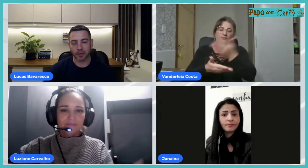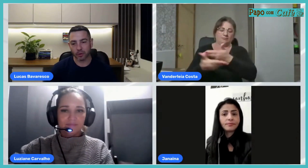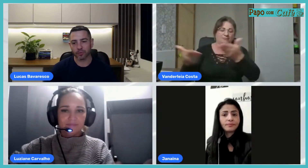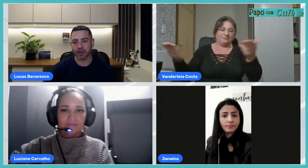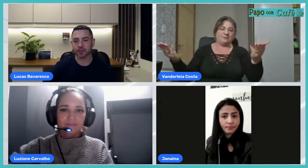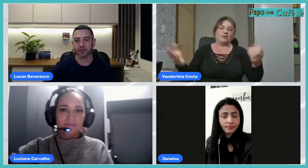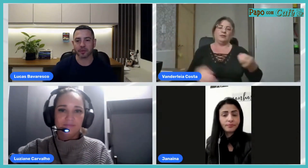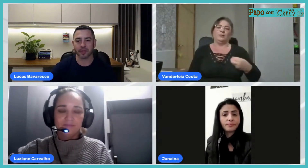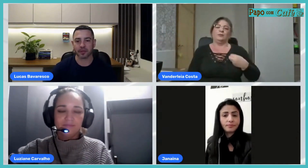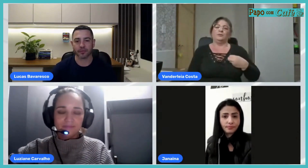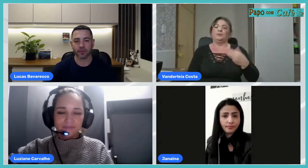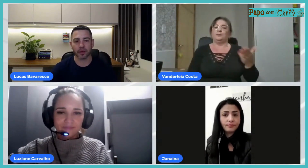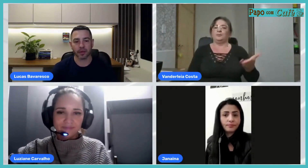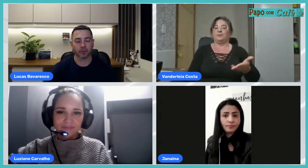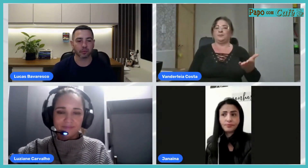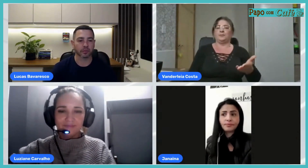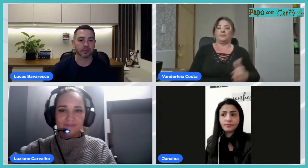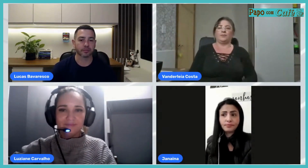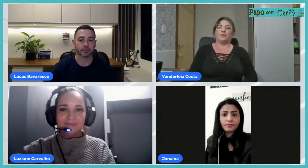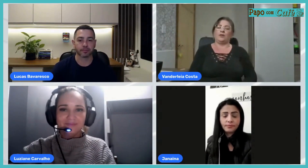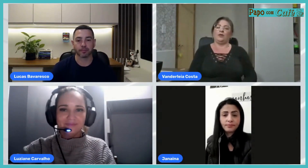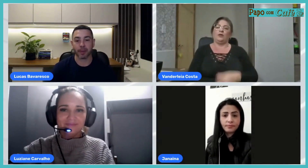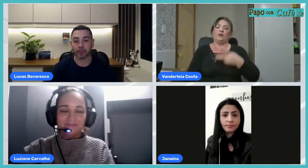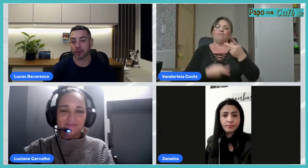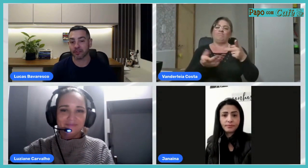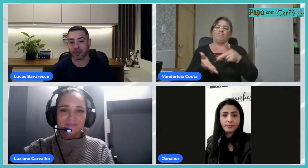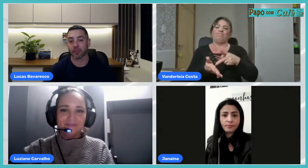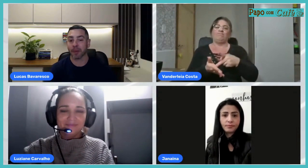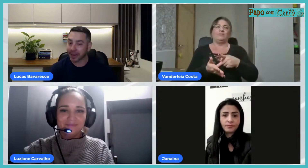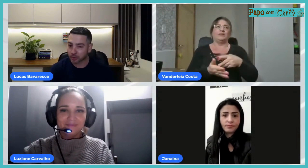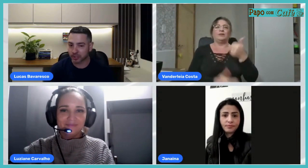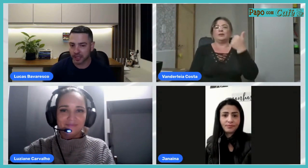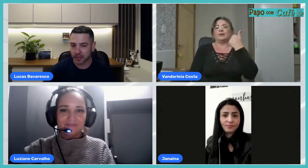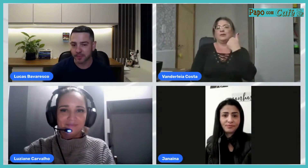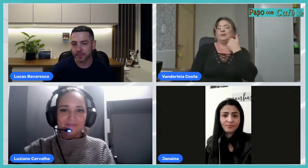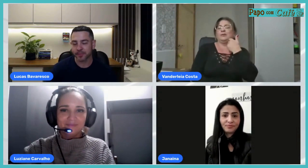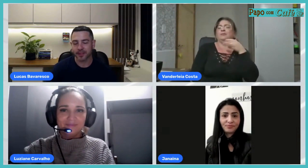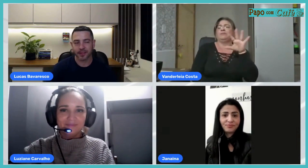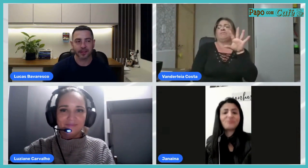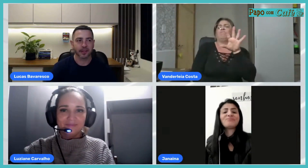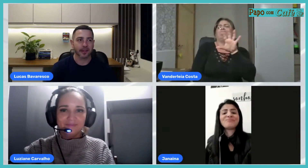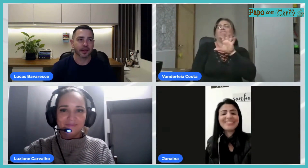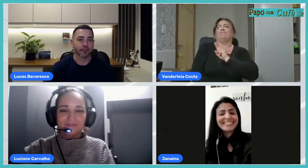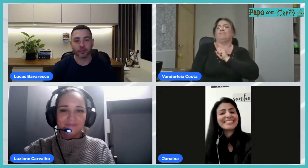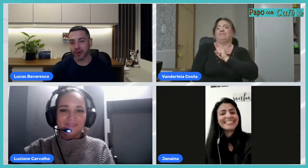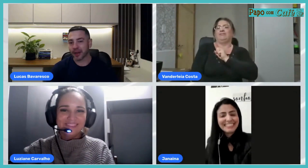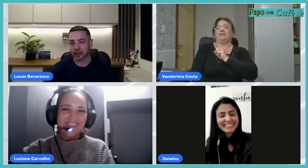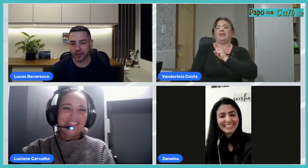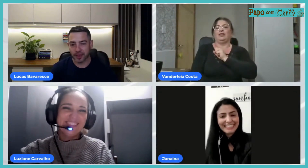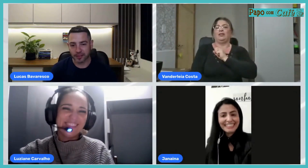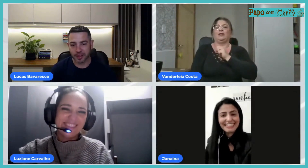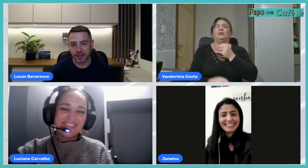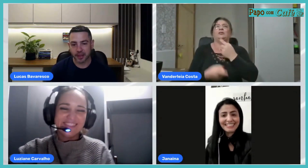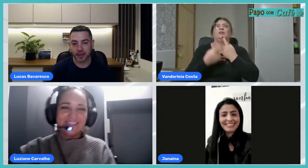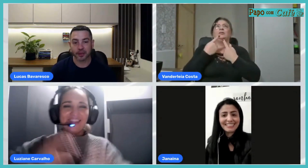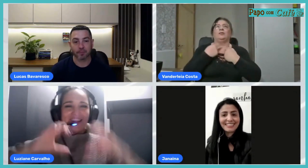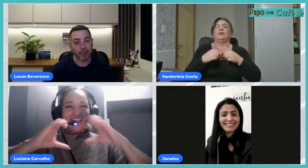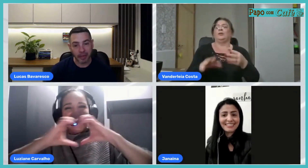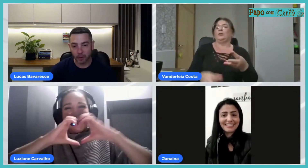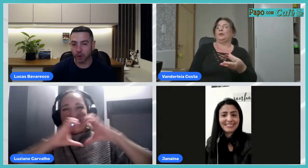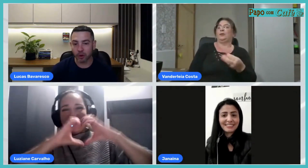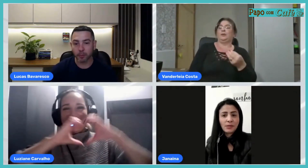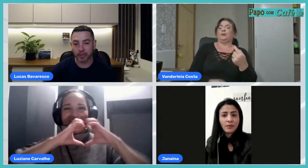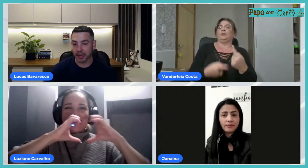estar aqui. Confesso para vocês que foi um dos papos com café que eu mais gostei. Por várias vezes aqui a